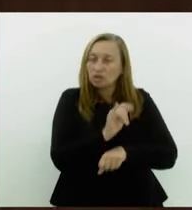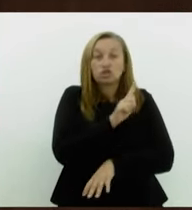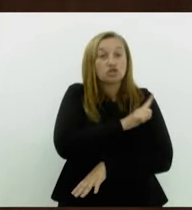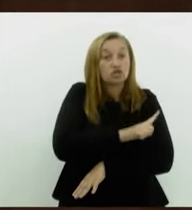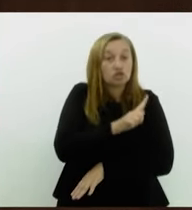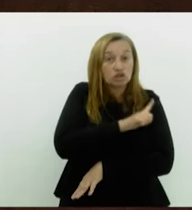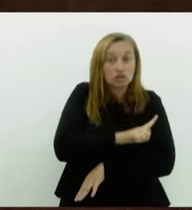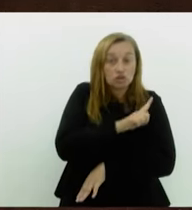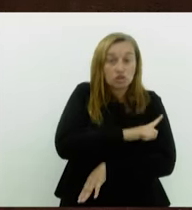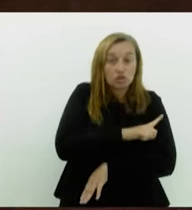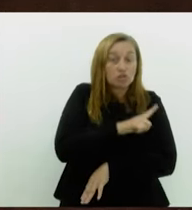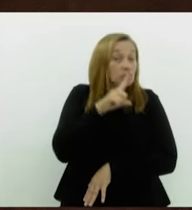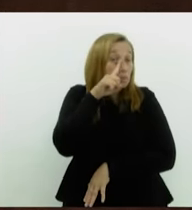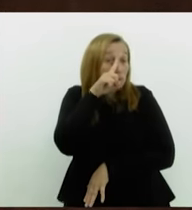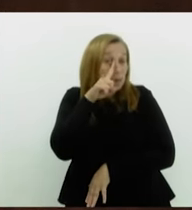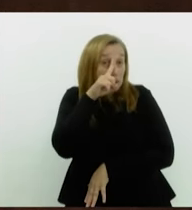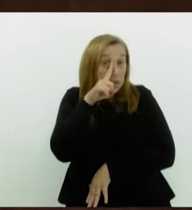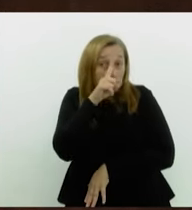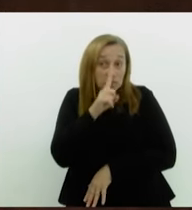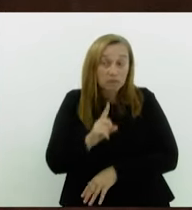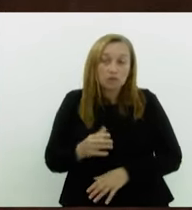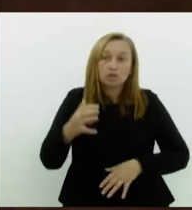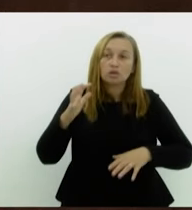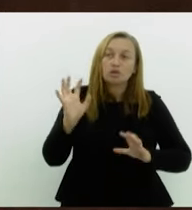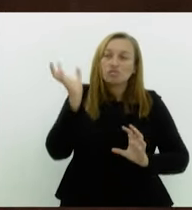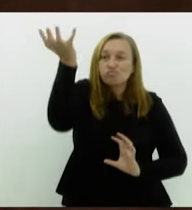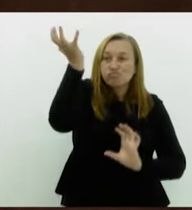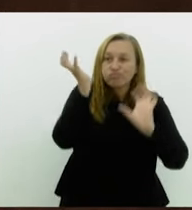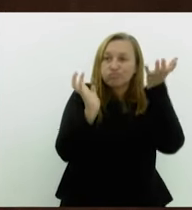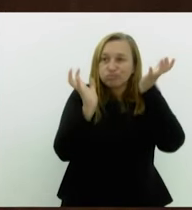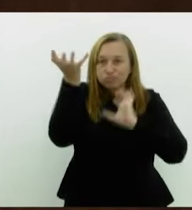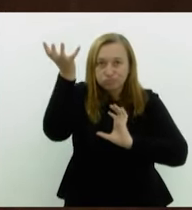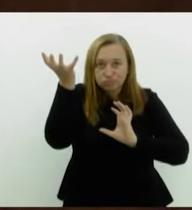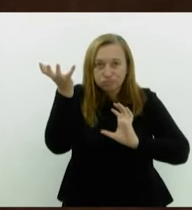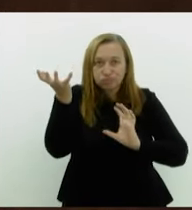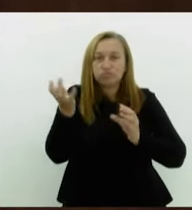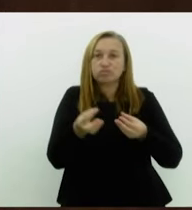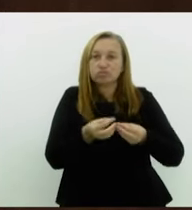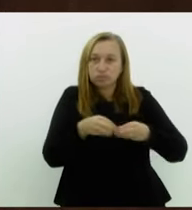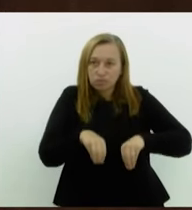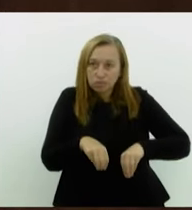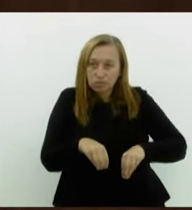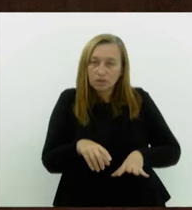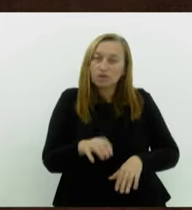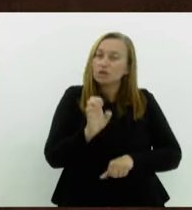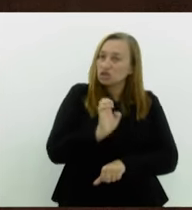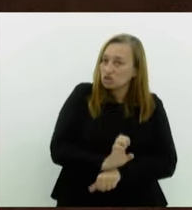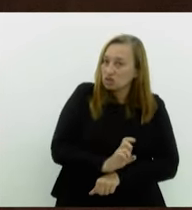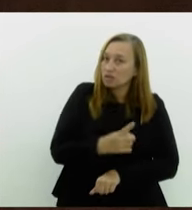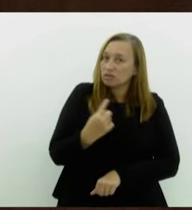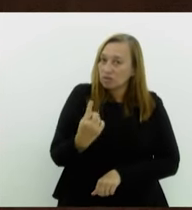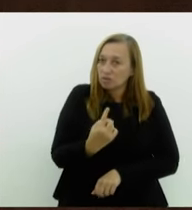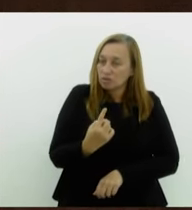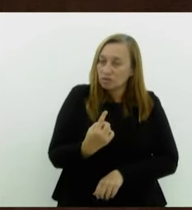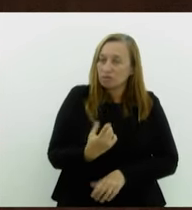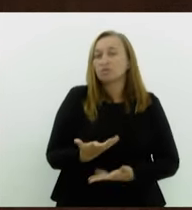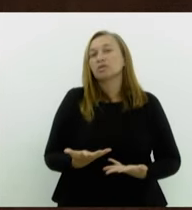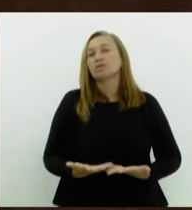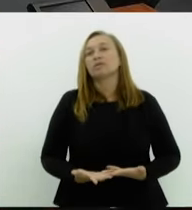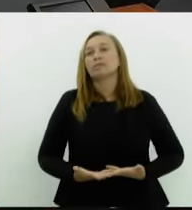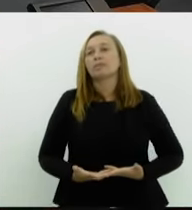gestão de riscos nos casos de desastres climáticos em nosso estado, exatamente pela